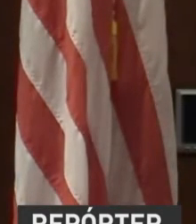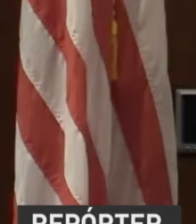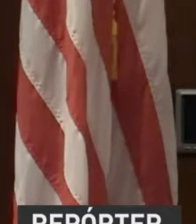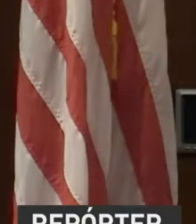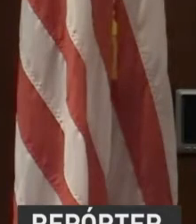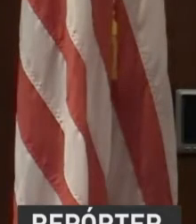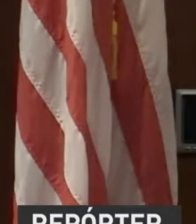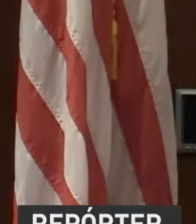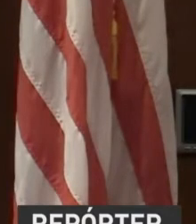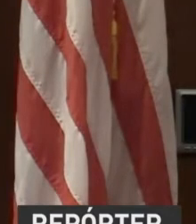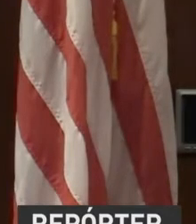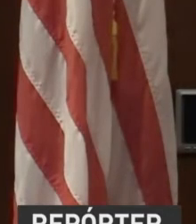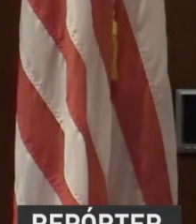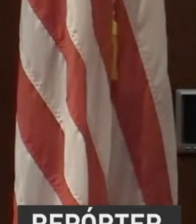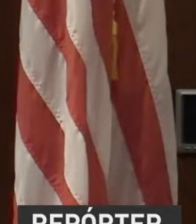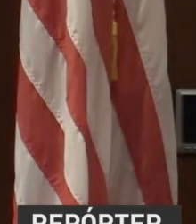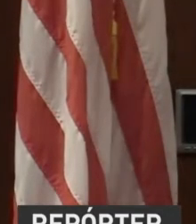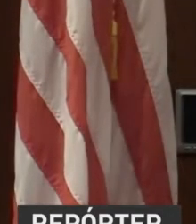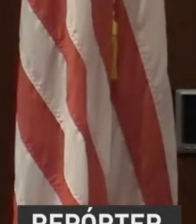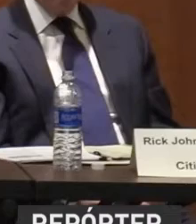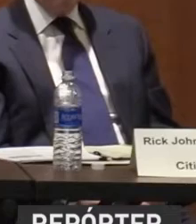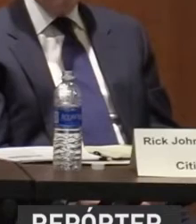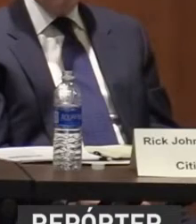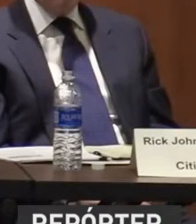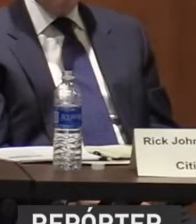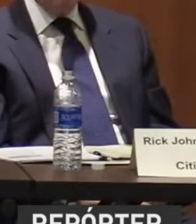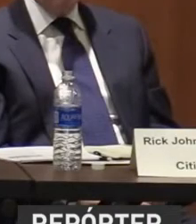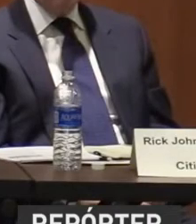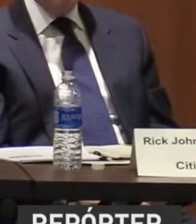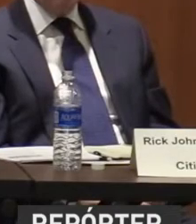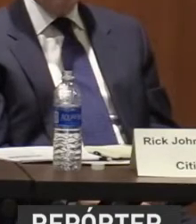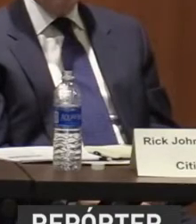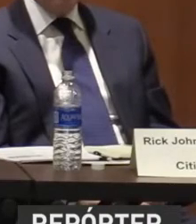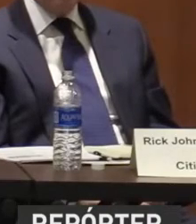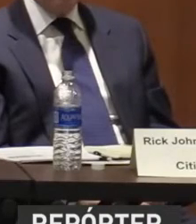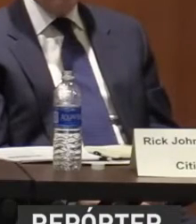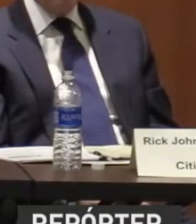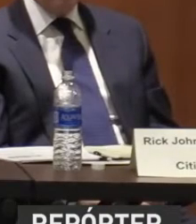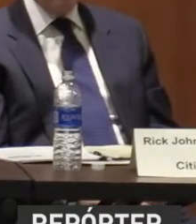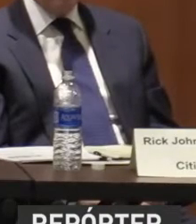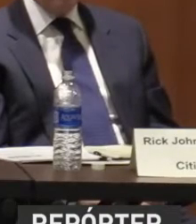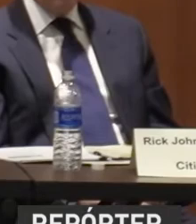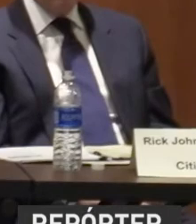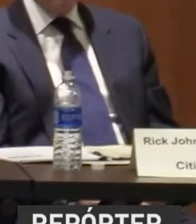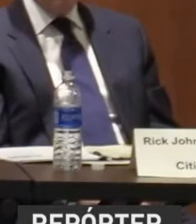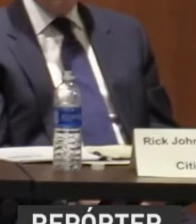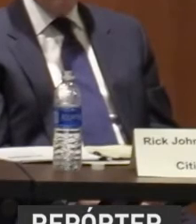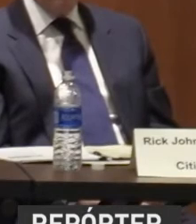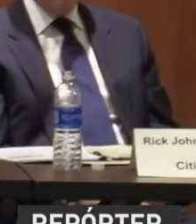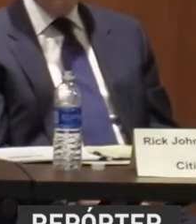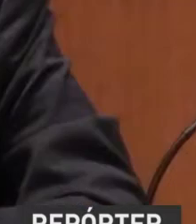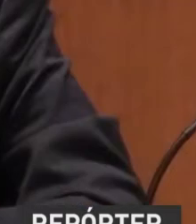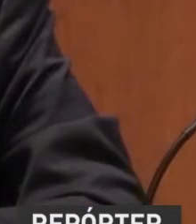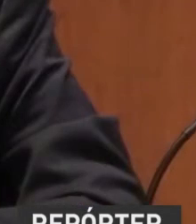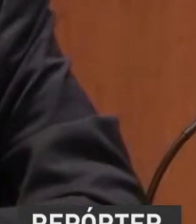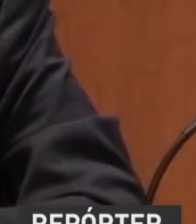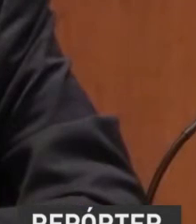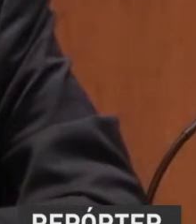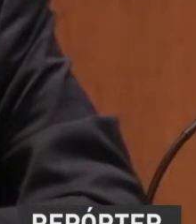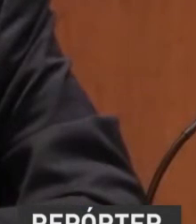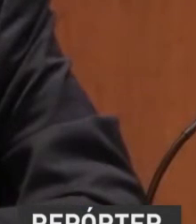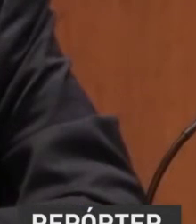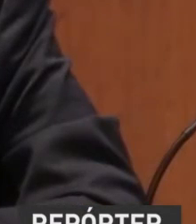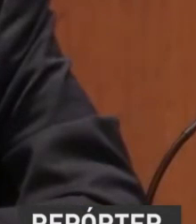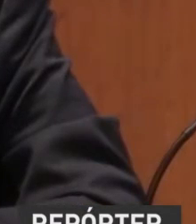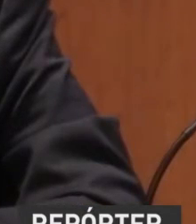sucesso do baile além dos deputados e da embaixada do brasil participarão também empresários de companhias brasileiras